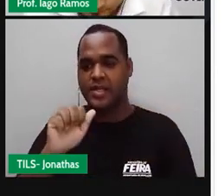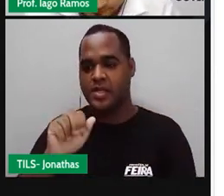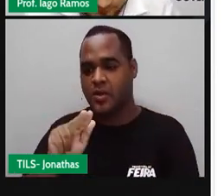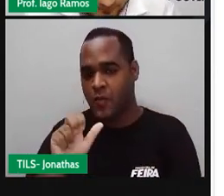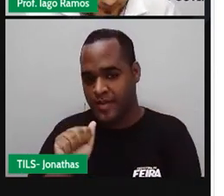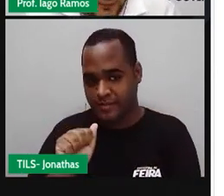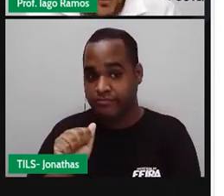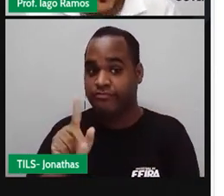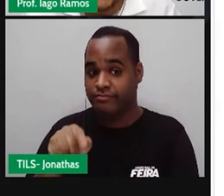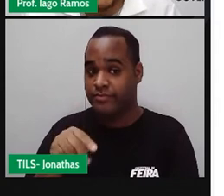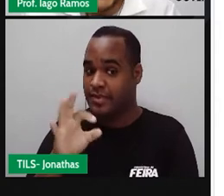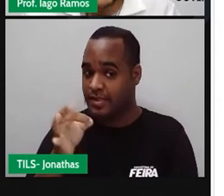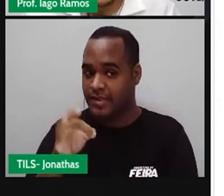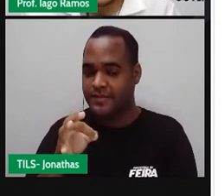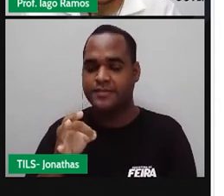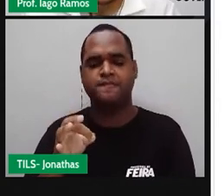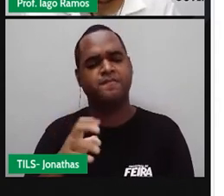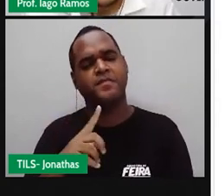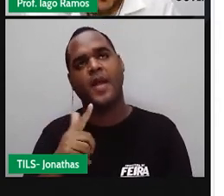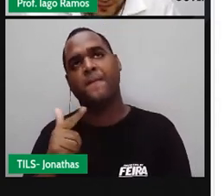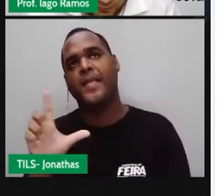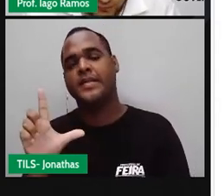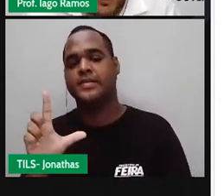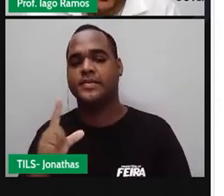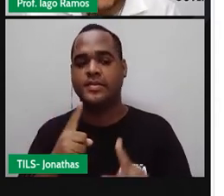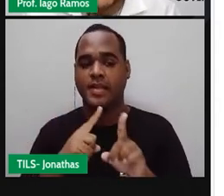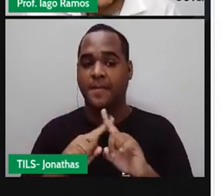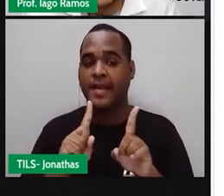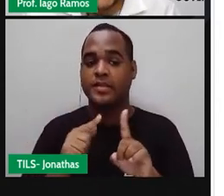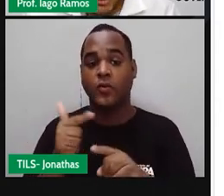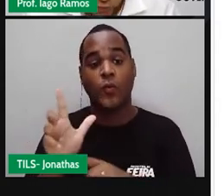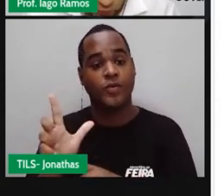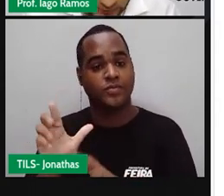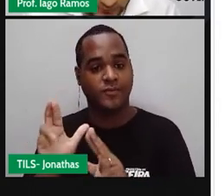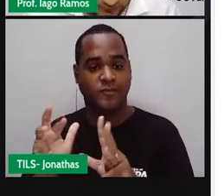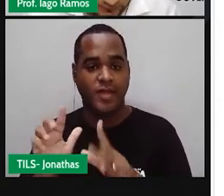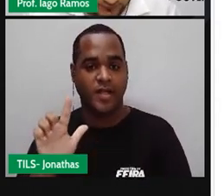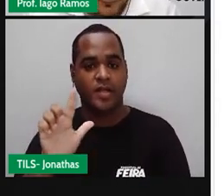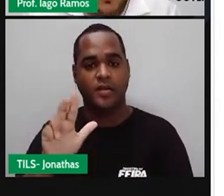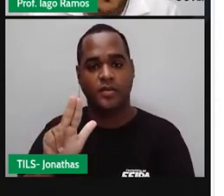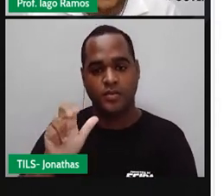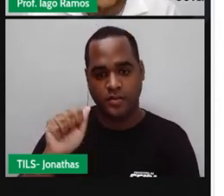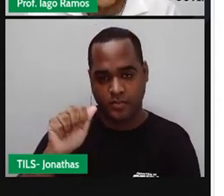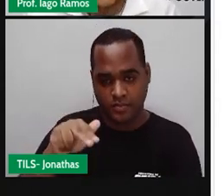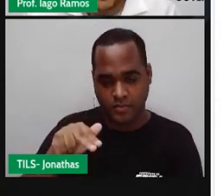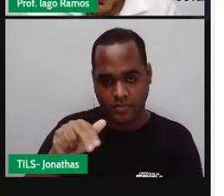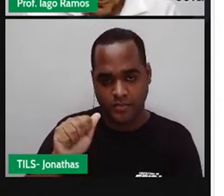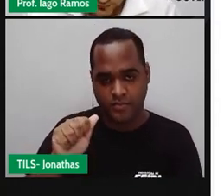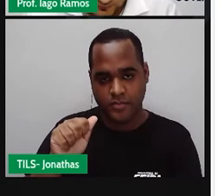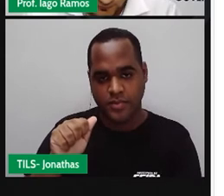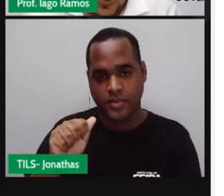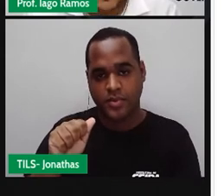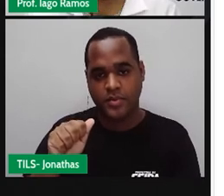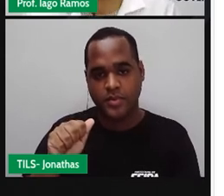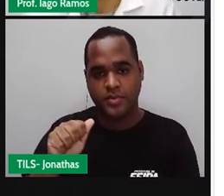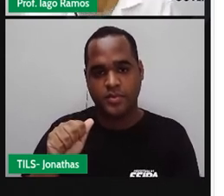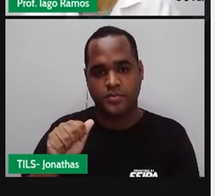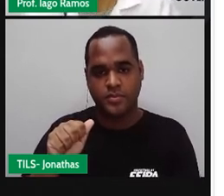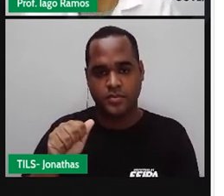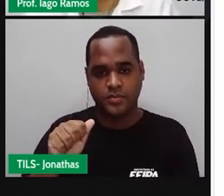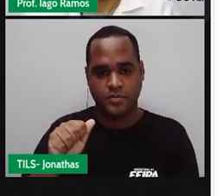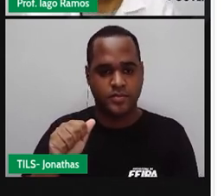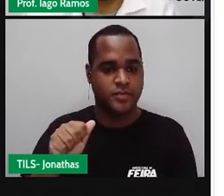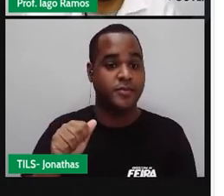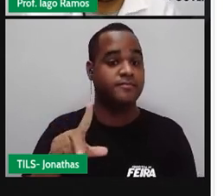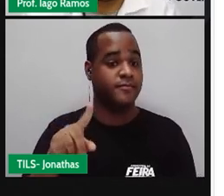certo é mas vamos agora ver a contribuição de Luna e